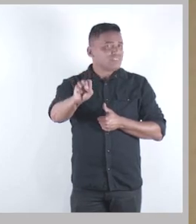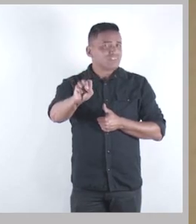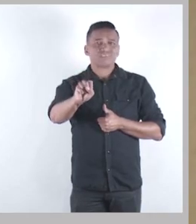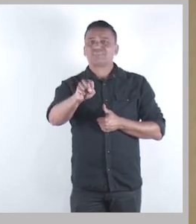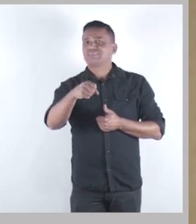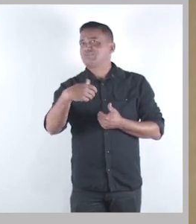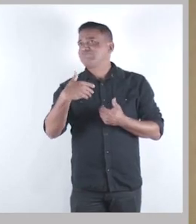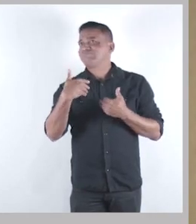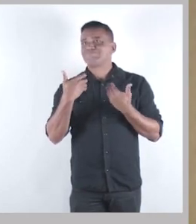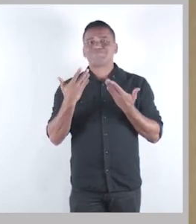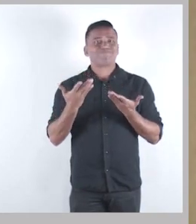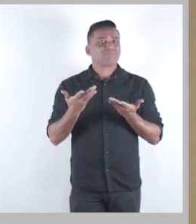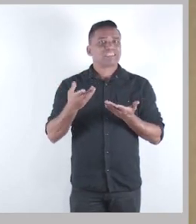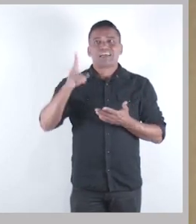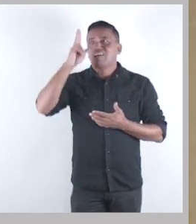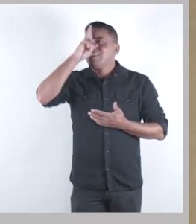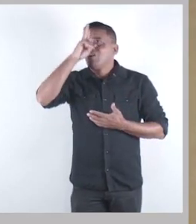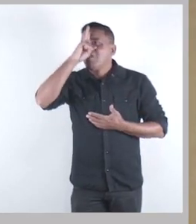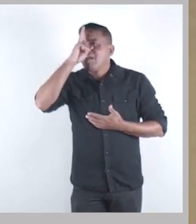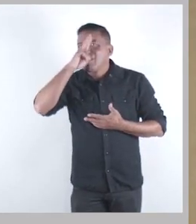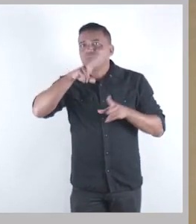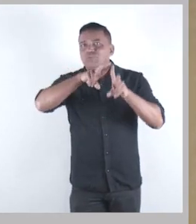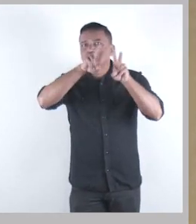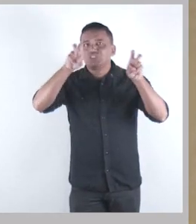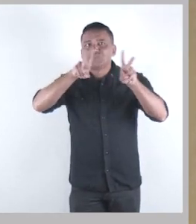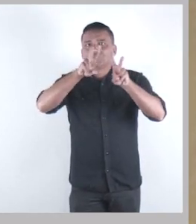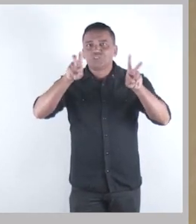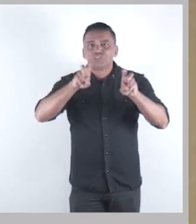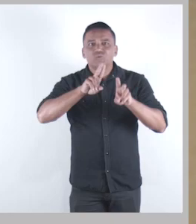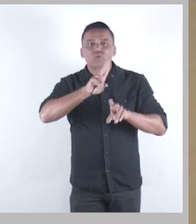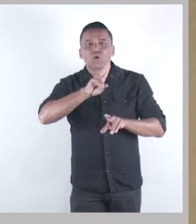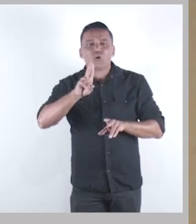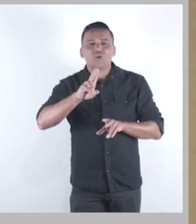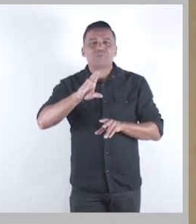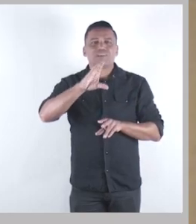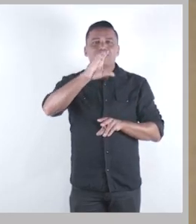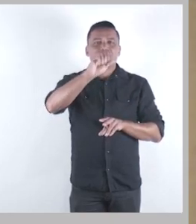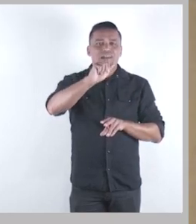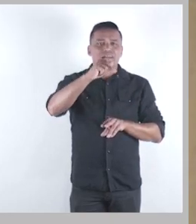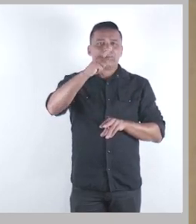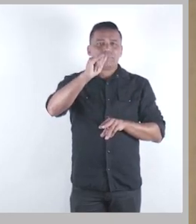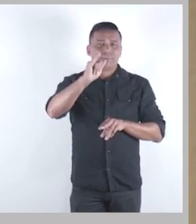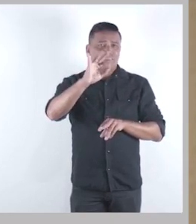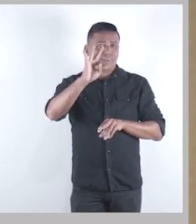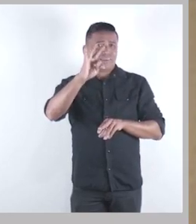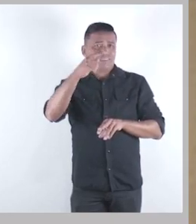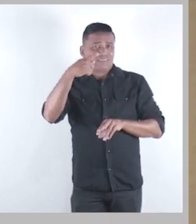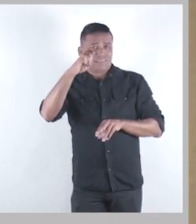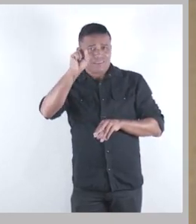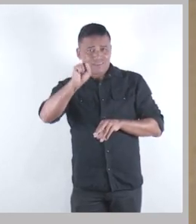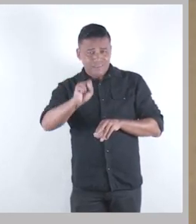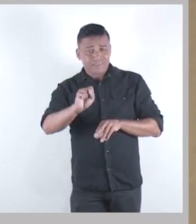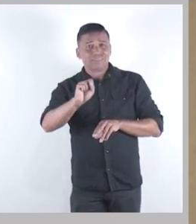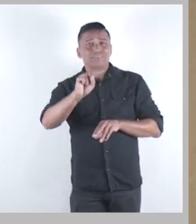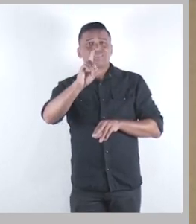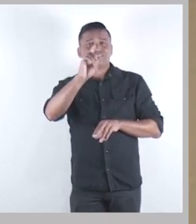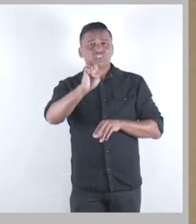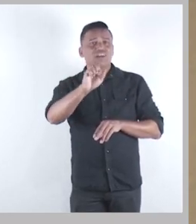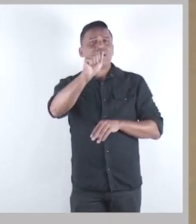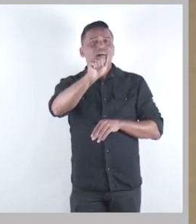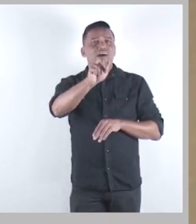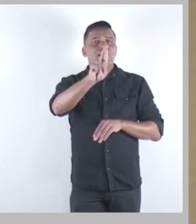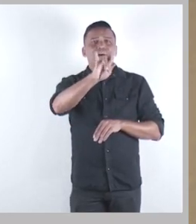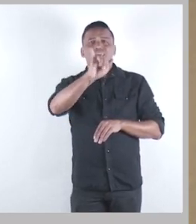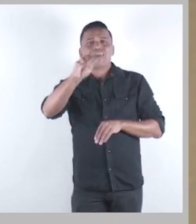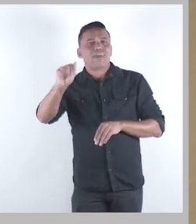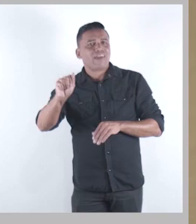sei lá, já não me lembro agora dos títulos de Cor e Salteado, Capitães da Areia, enfim, e outros livros. Há sempre